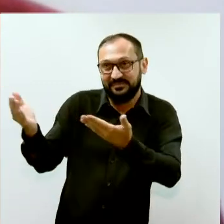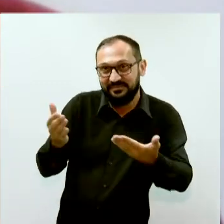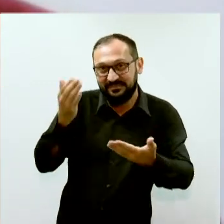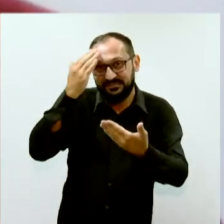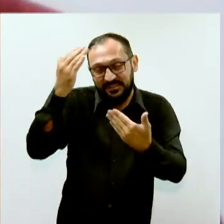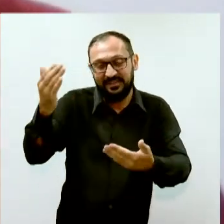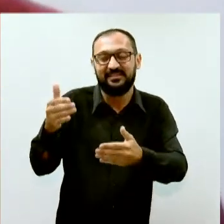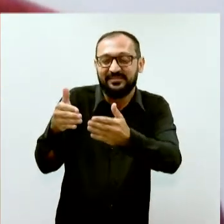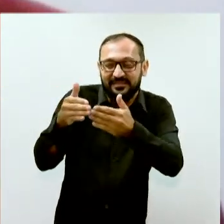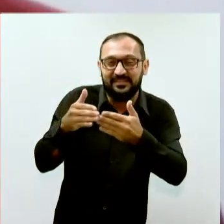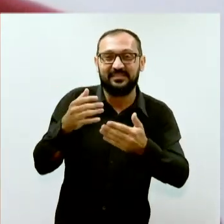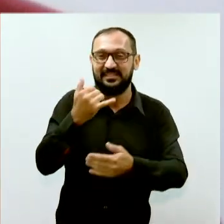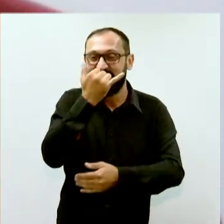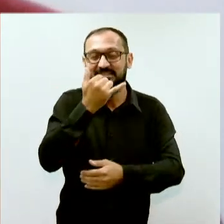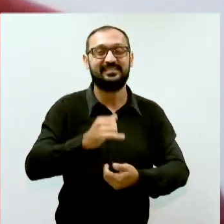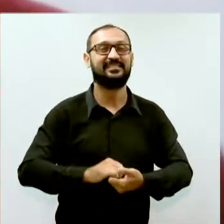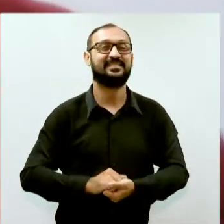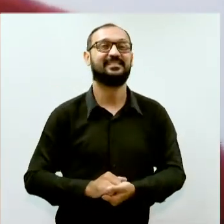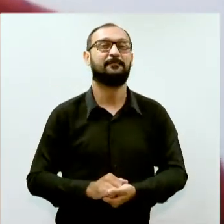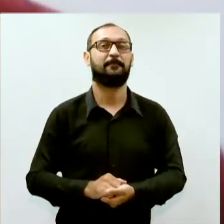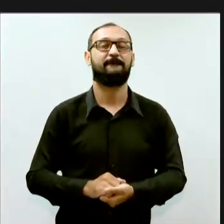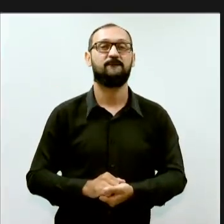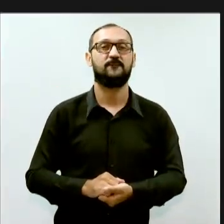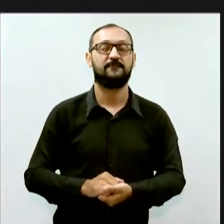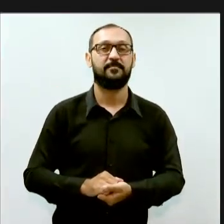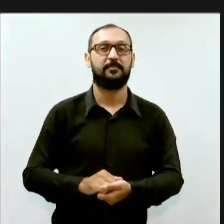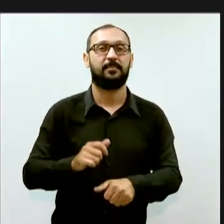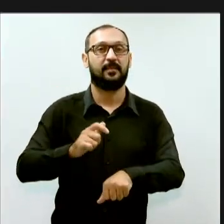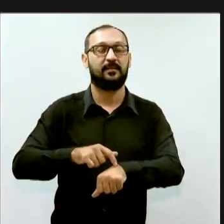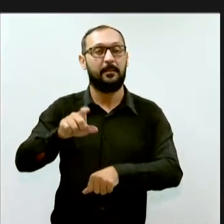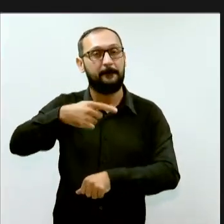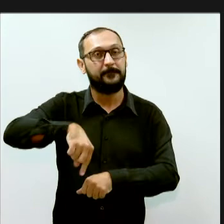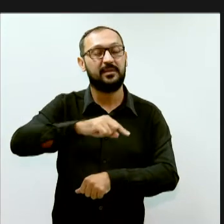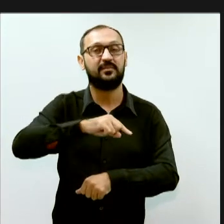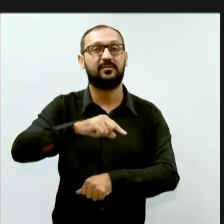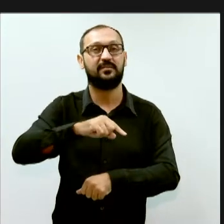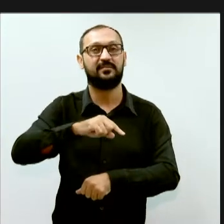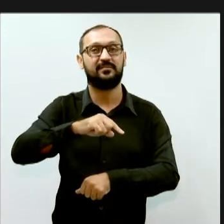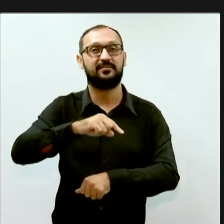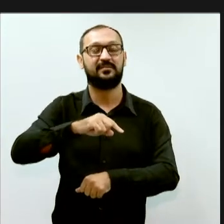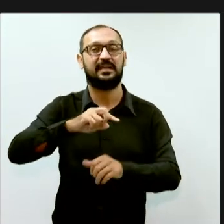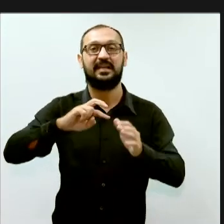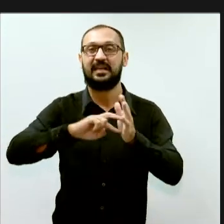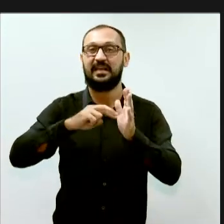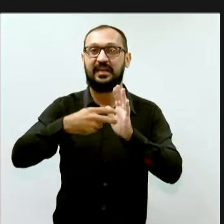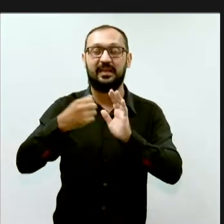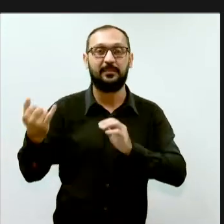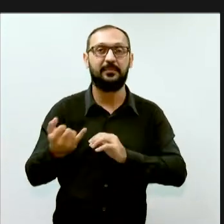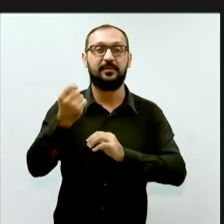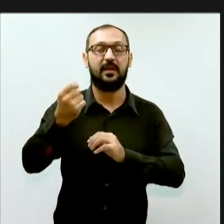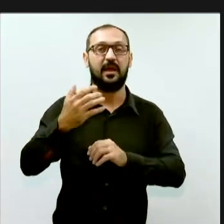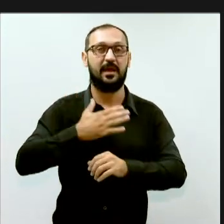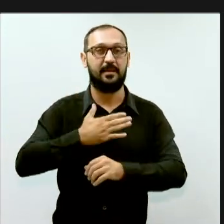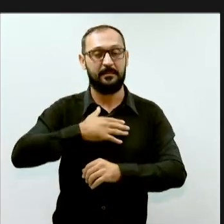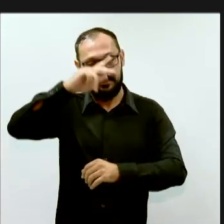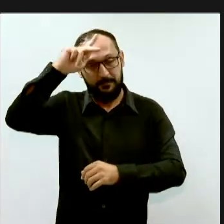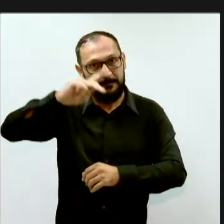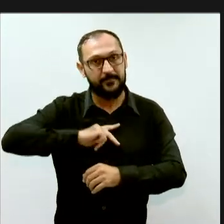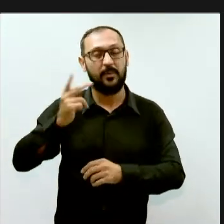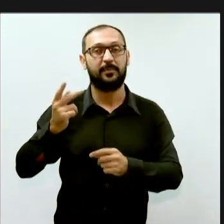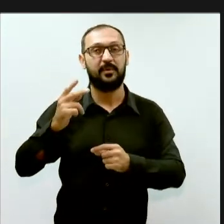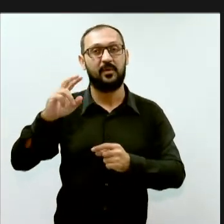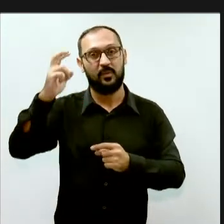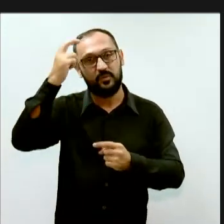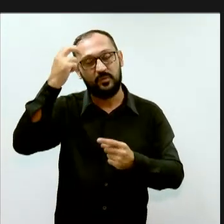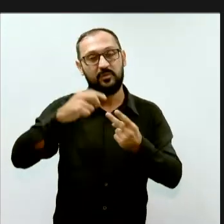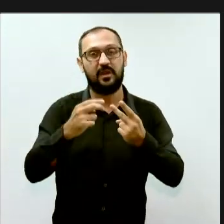por favor, tomar liberdade, viu? Esse espaço é muito significativo para eu poder divulgar a minha cultura, a minha